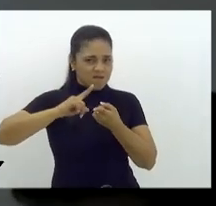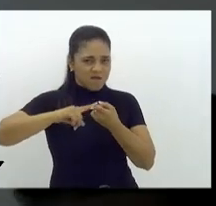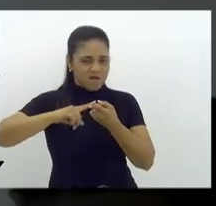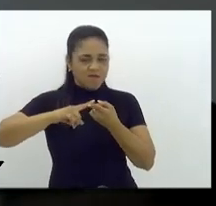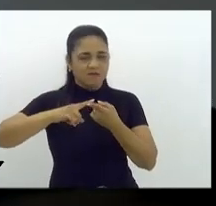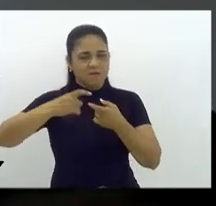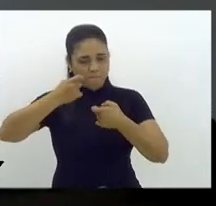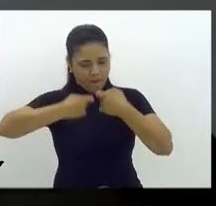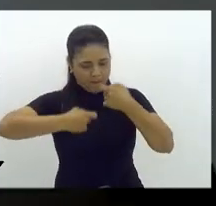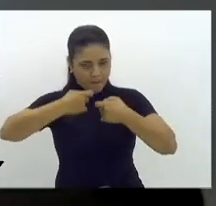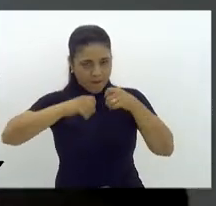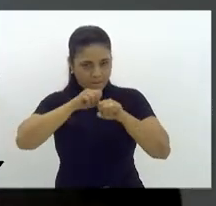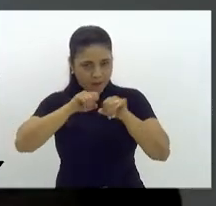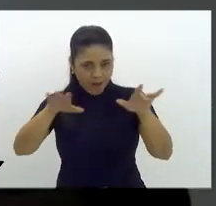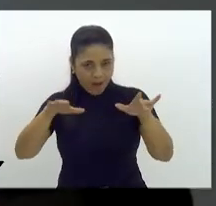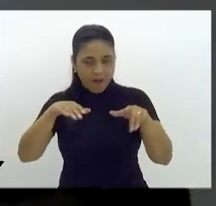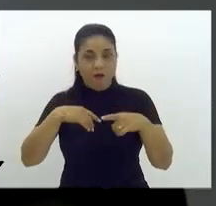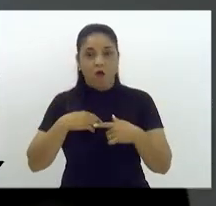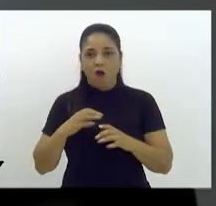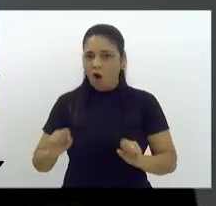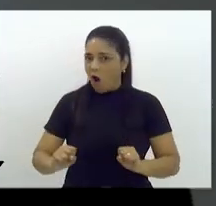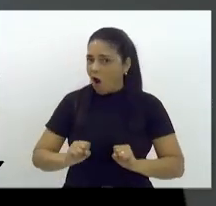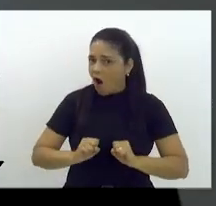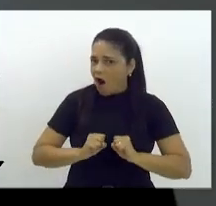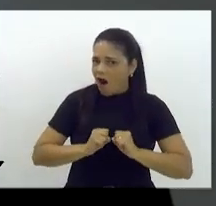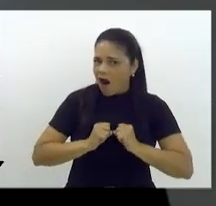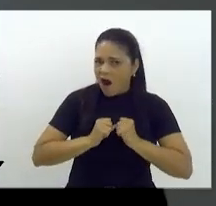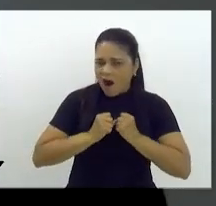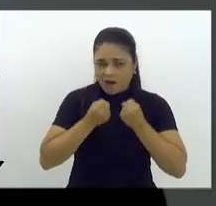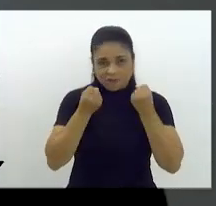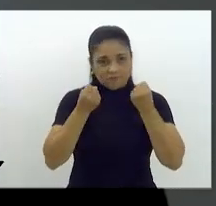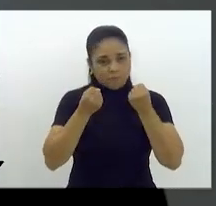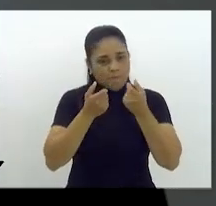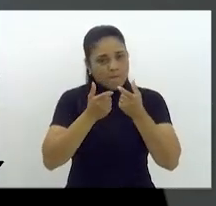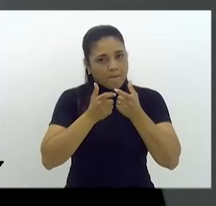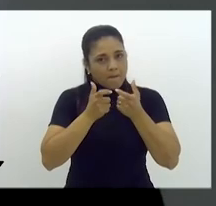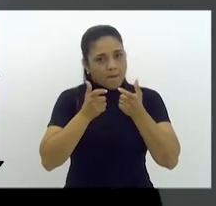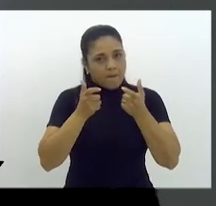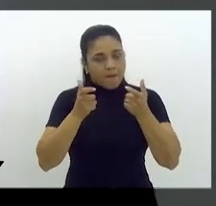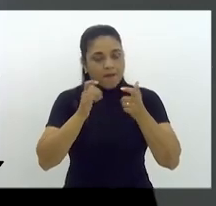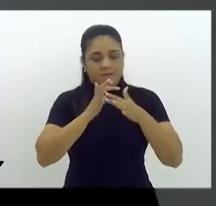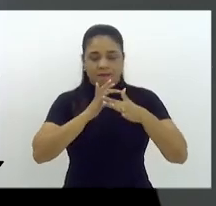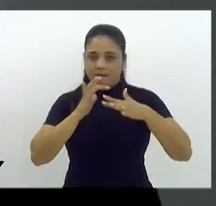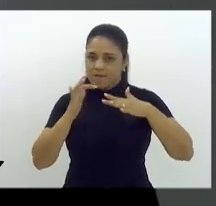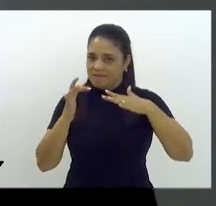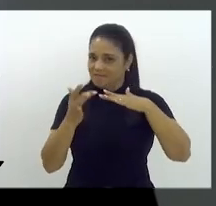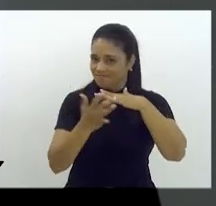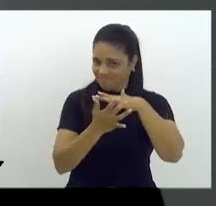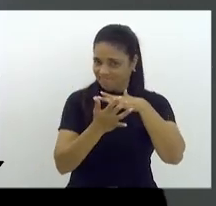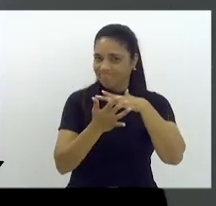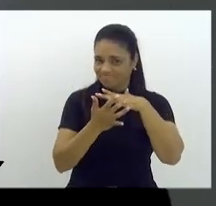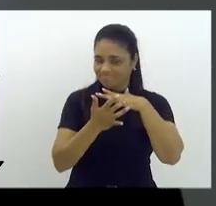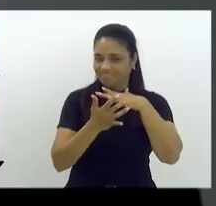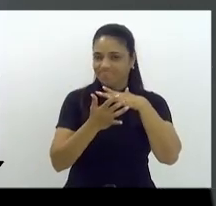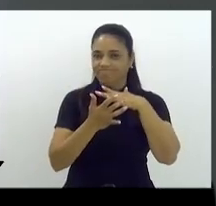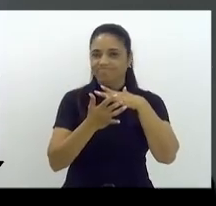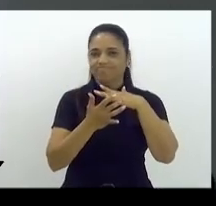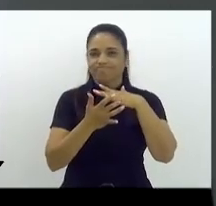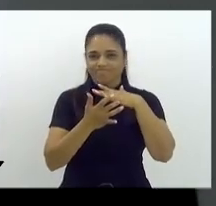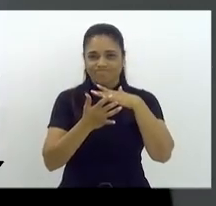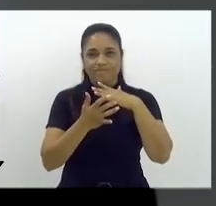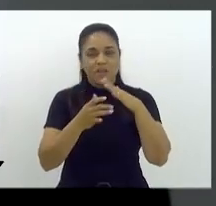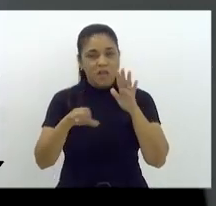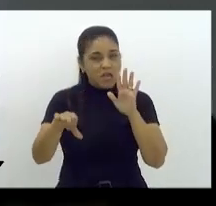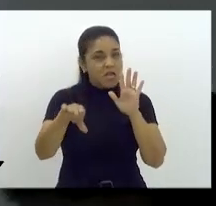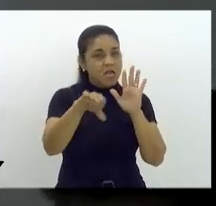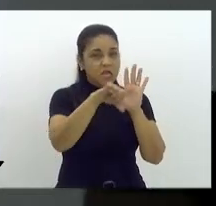Formação o ódio que é algo crescente principalmente nas redes sociais crimes